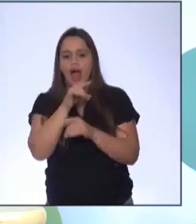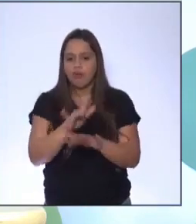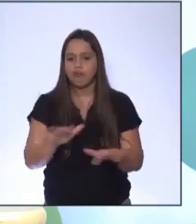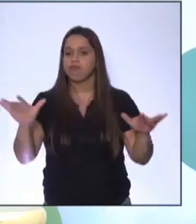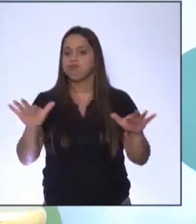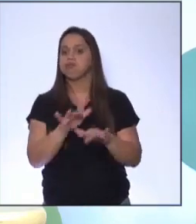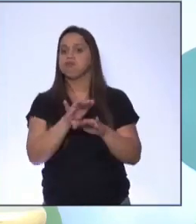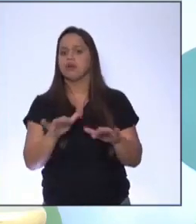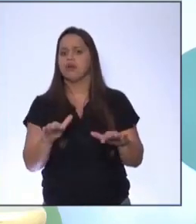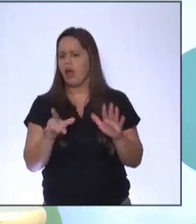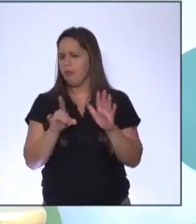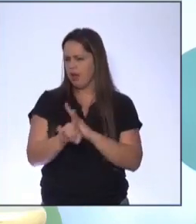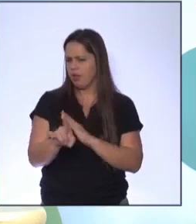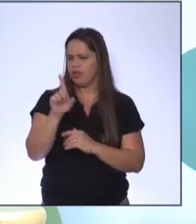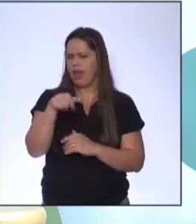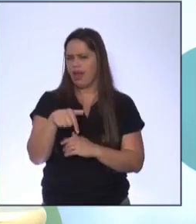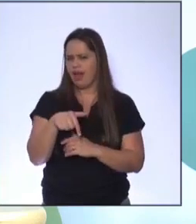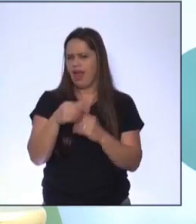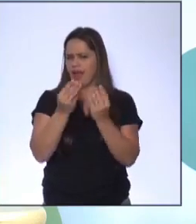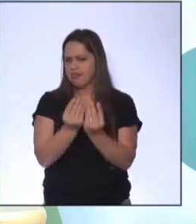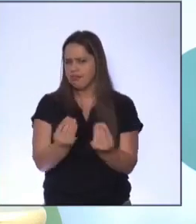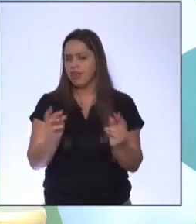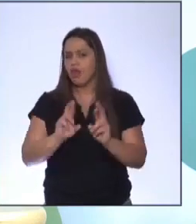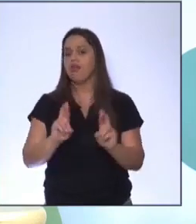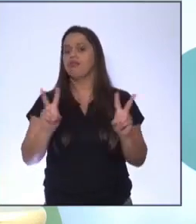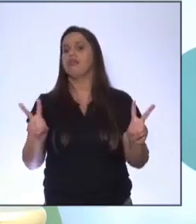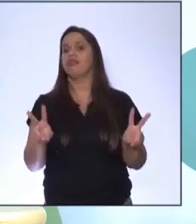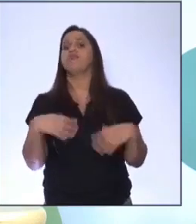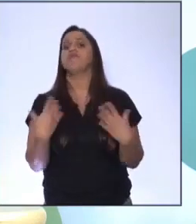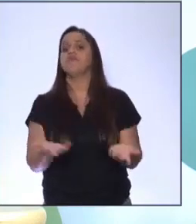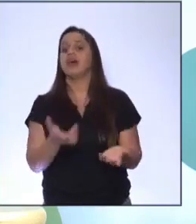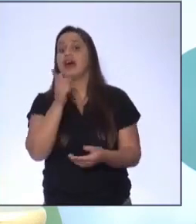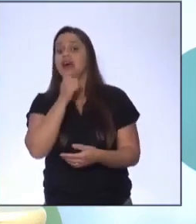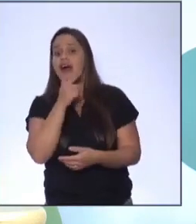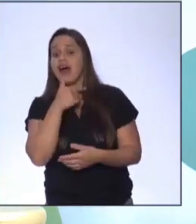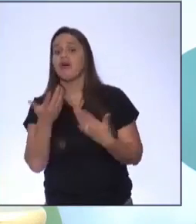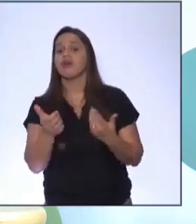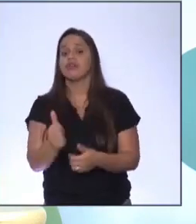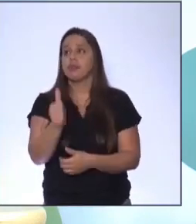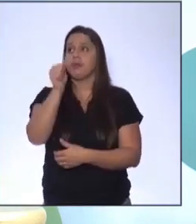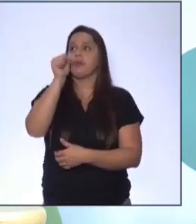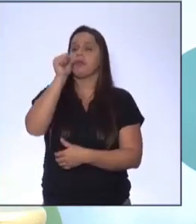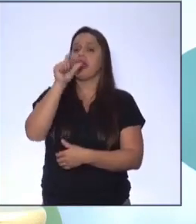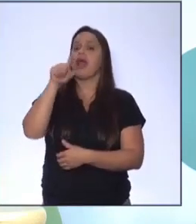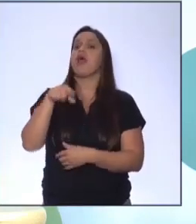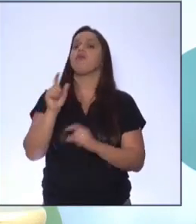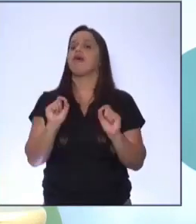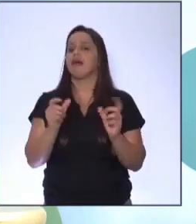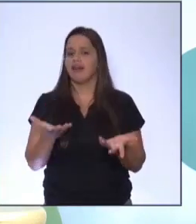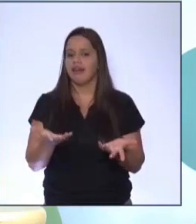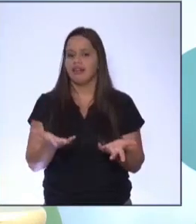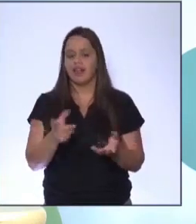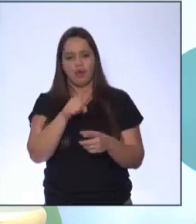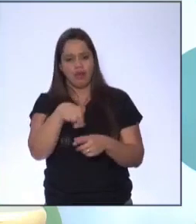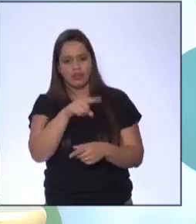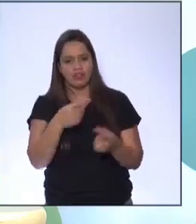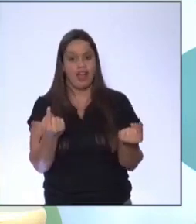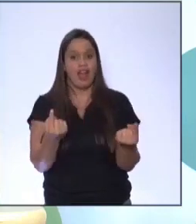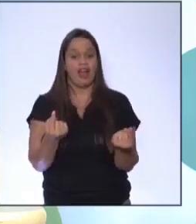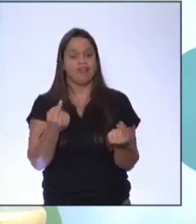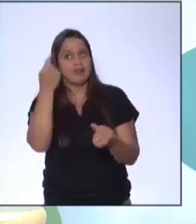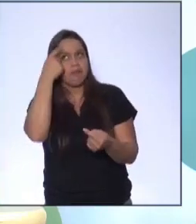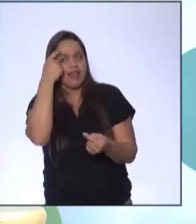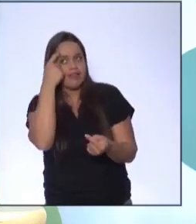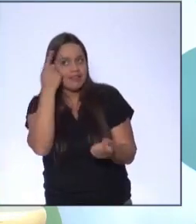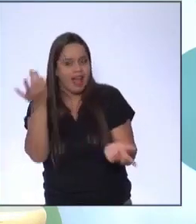Uma homogênea ou heterogênea? A água que vocês bebem, ela é homogênea ou heterogênea? Fica o desafio de vocês fazerem essa análise,